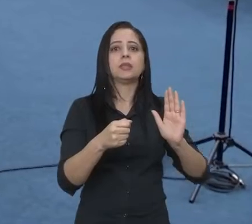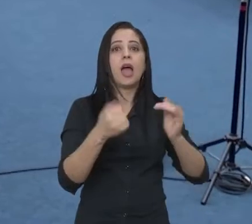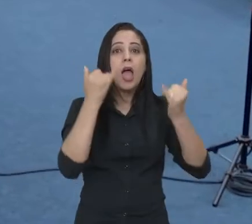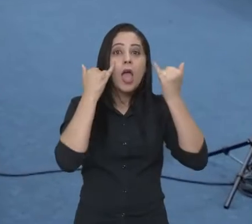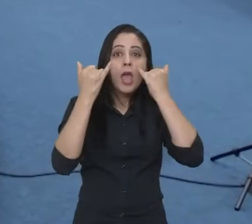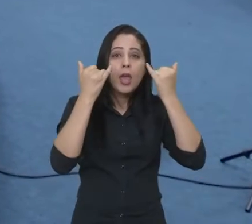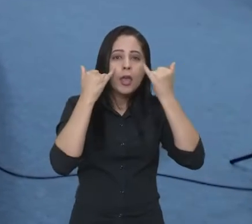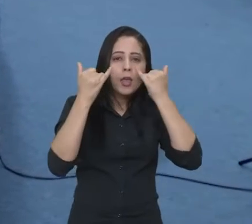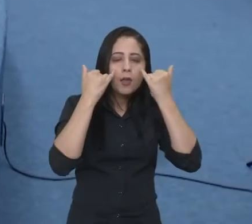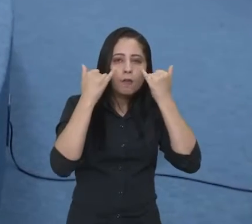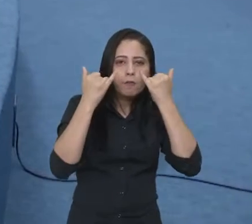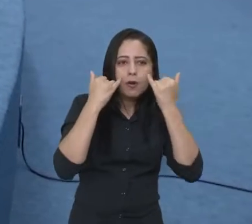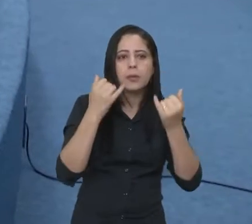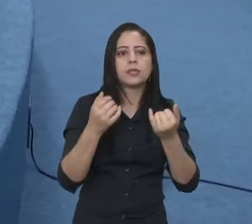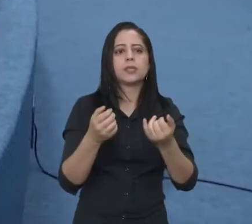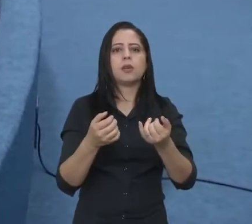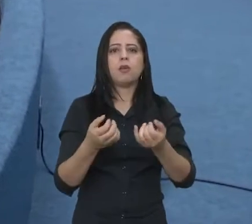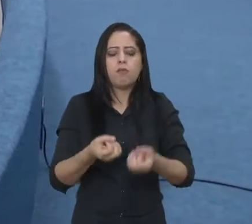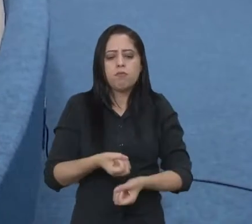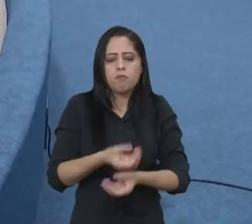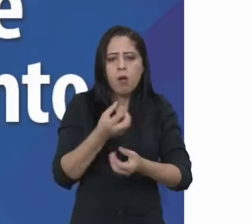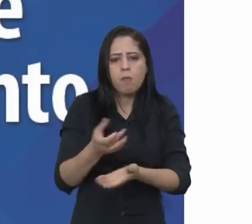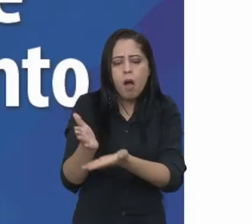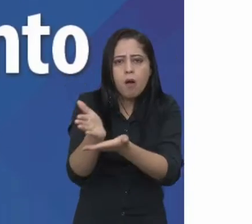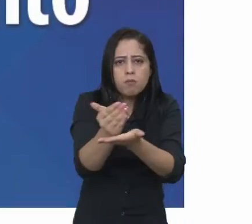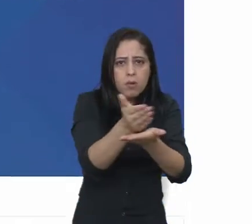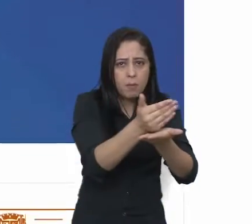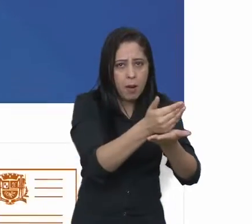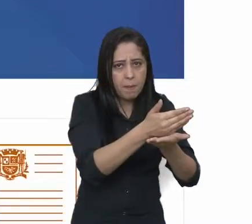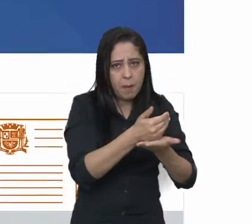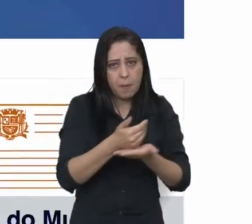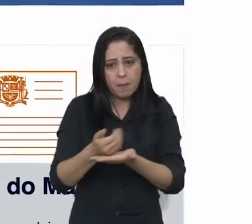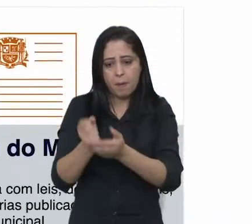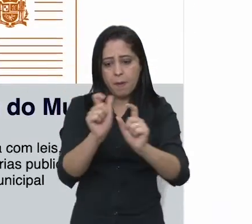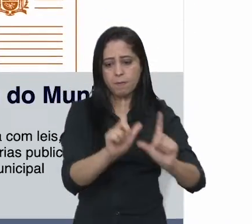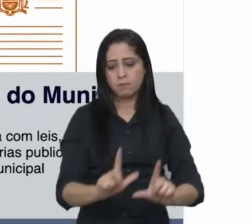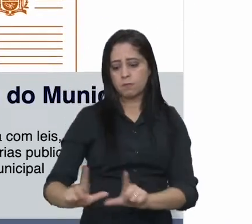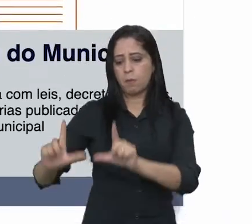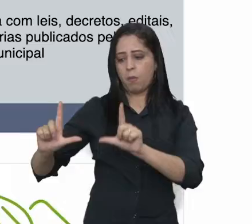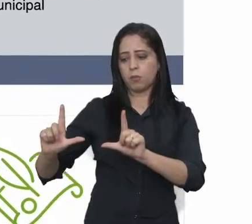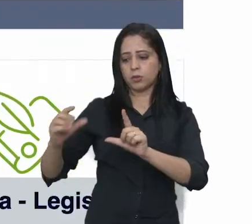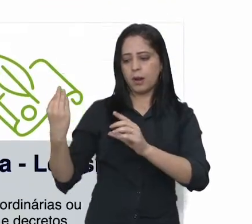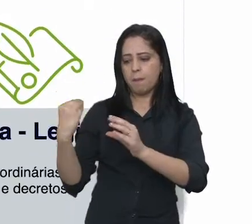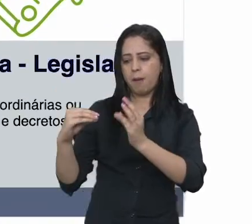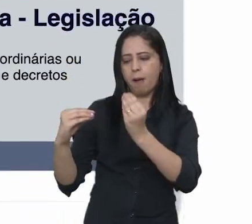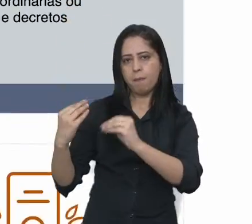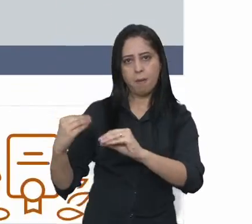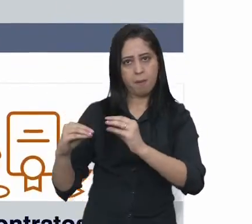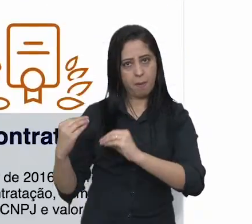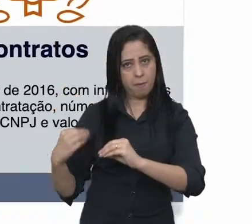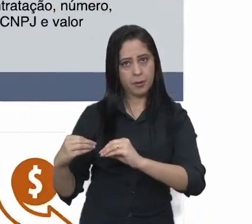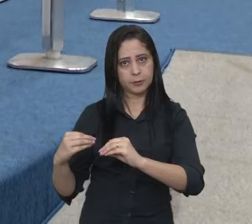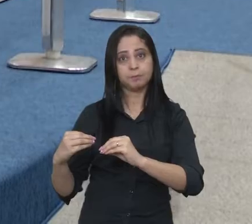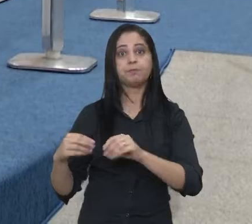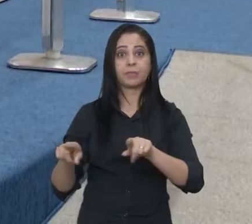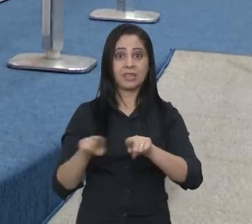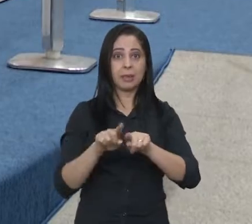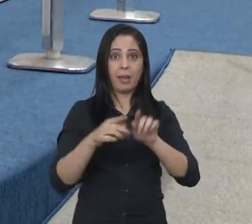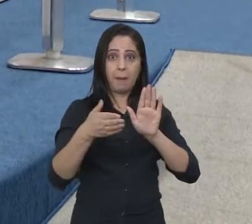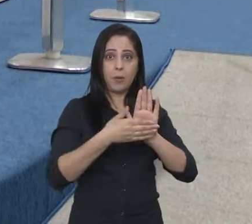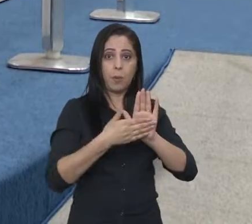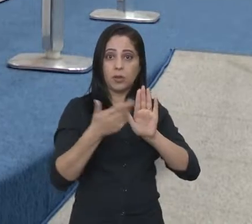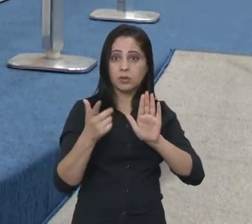a ampliação ativa dos dados disponibilizados, além daqueles obrigatórios no portal da transparência.